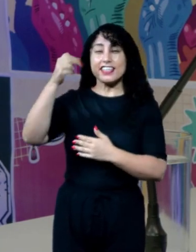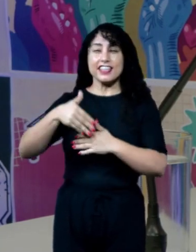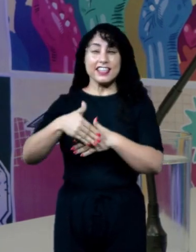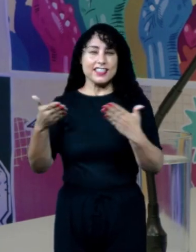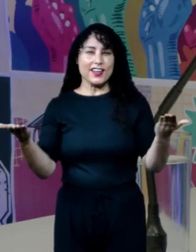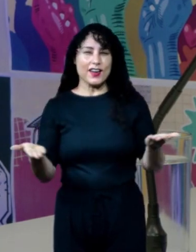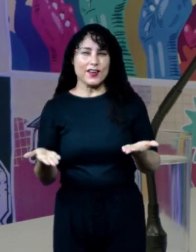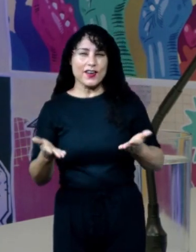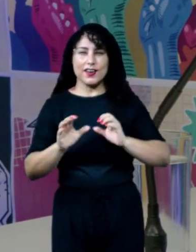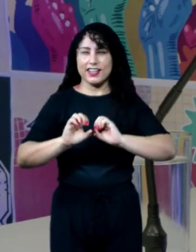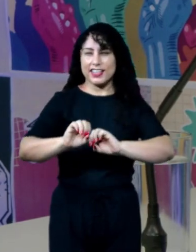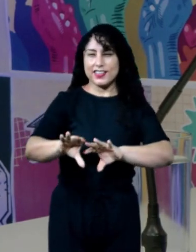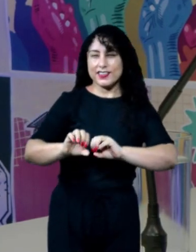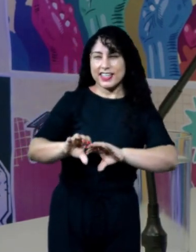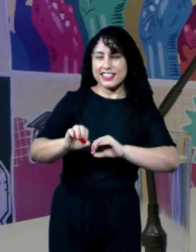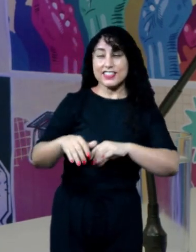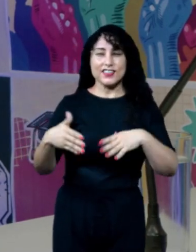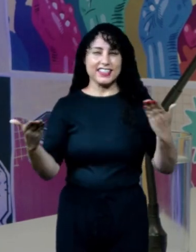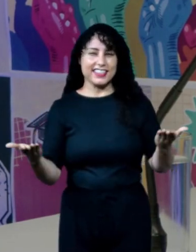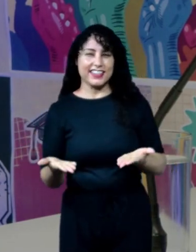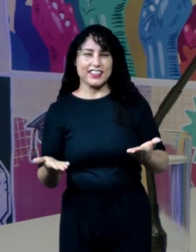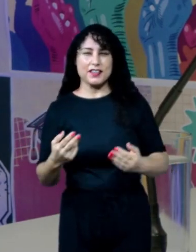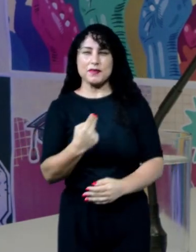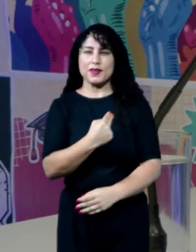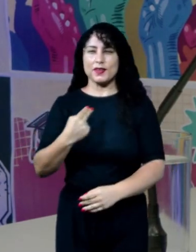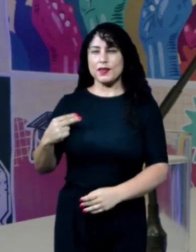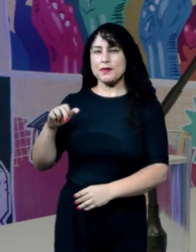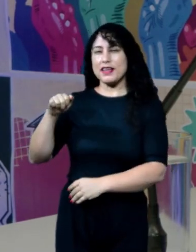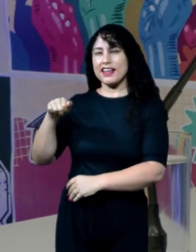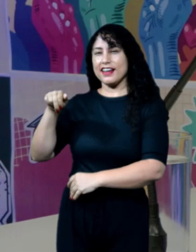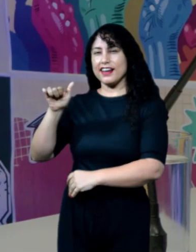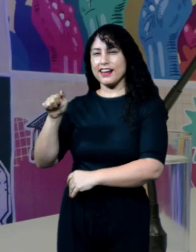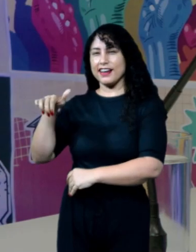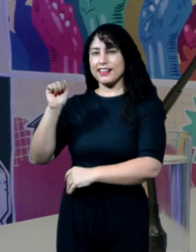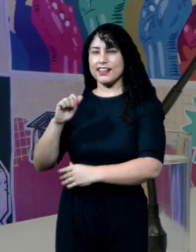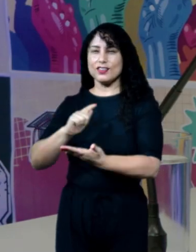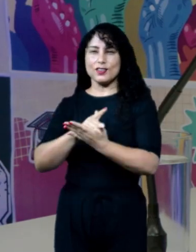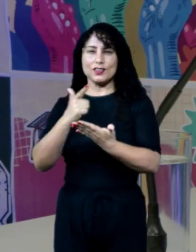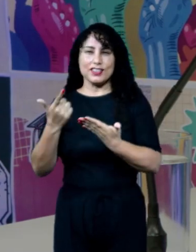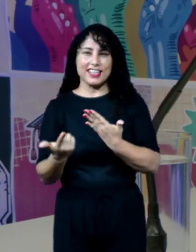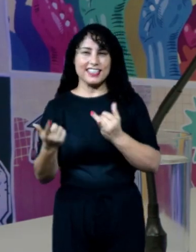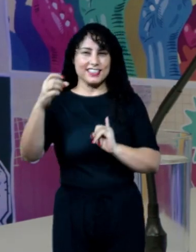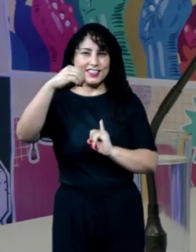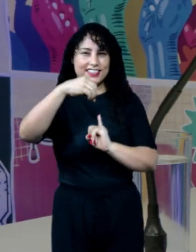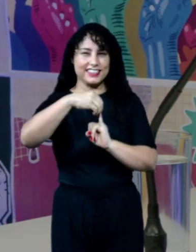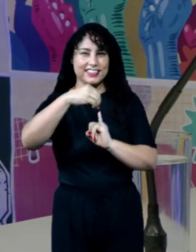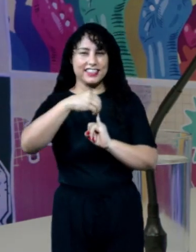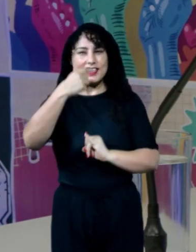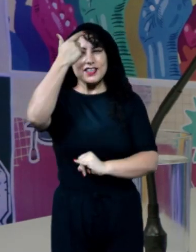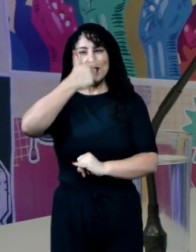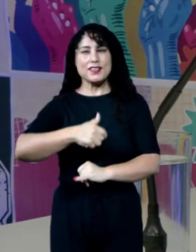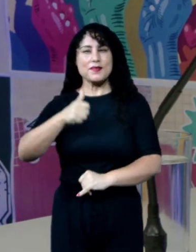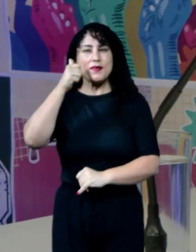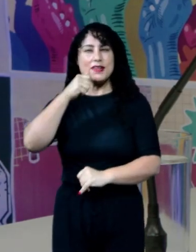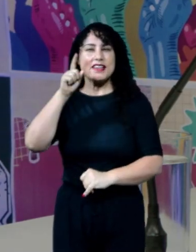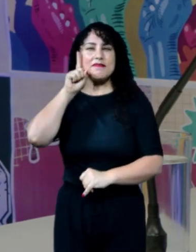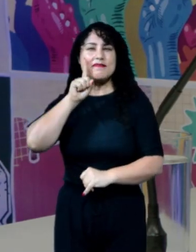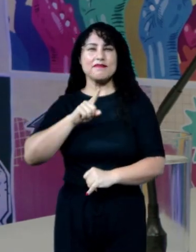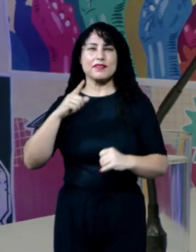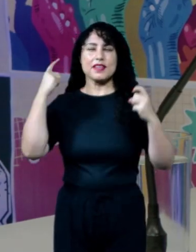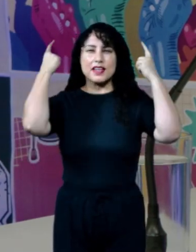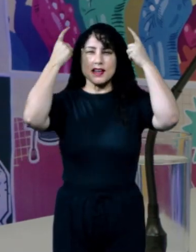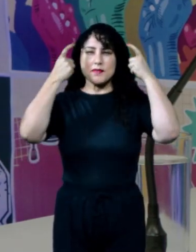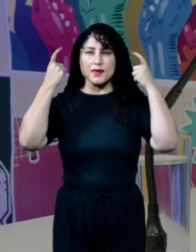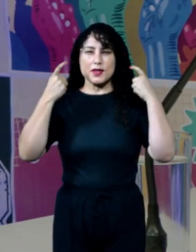atualidades, educação e atualidades. Meu nome é Ana Cristina, sou jornalista do IFB, sou uma mulher parda, de cabelos